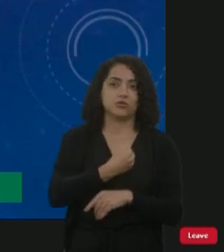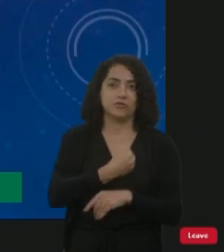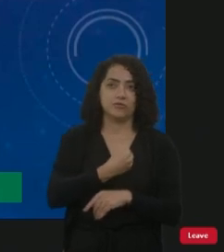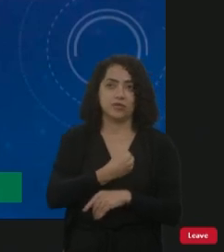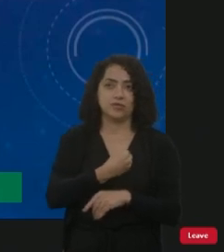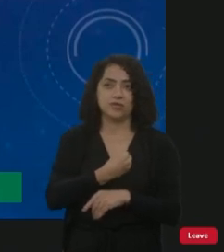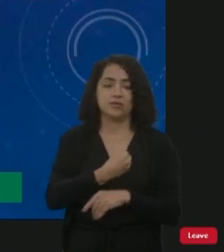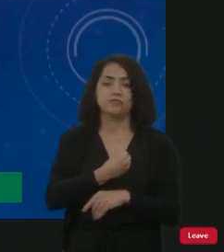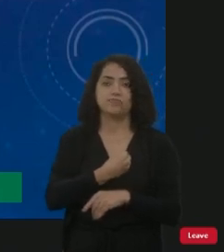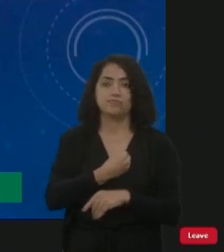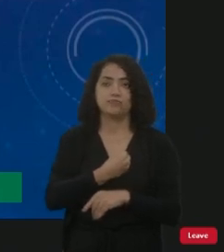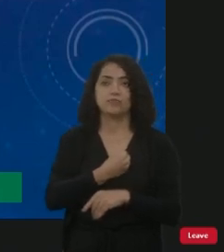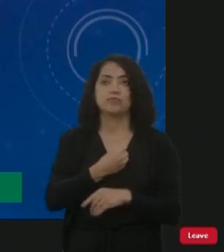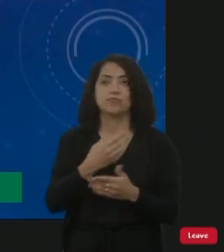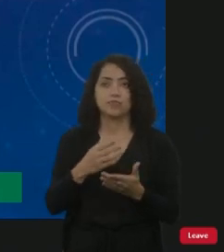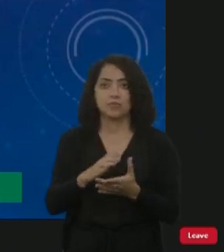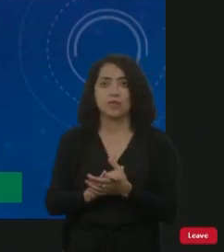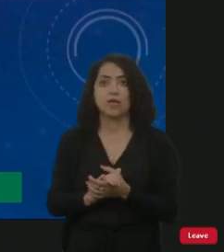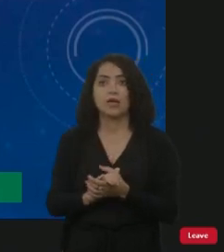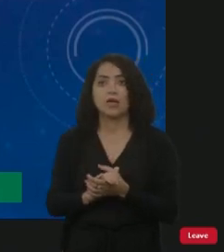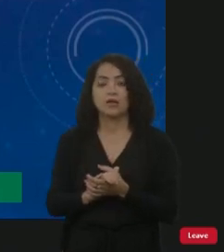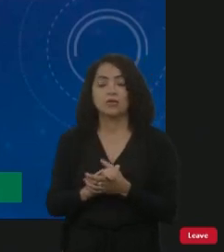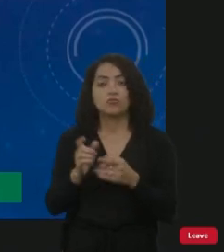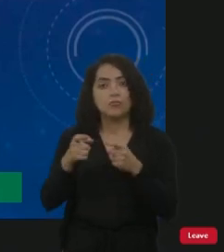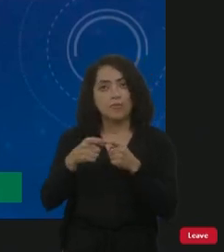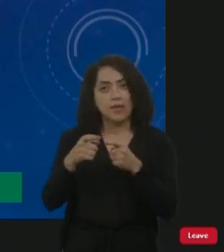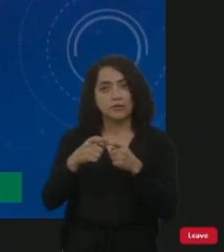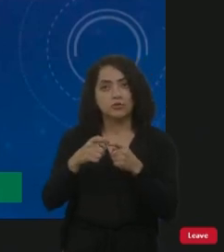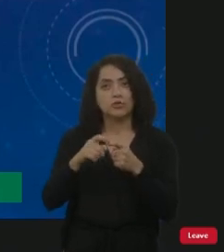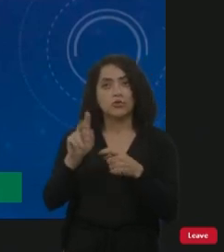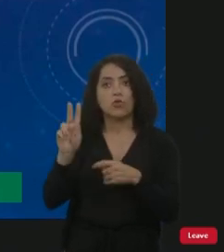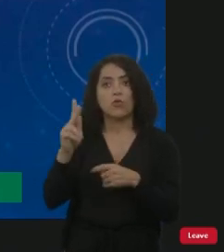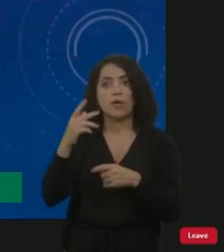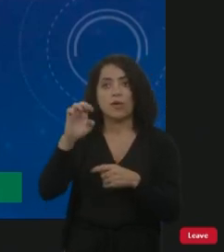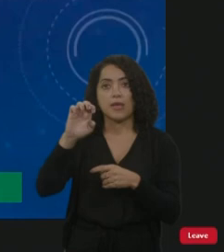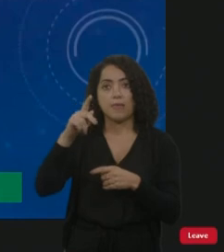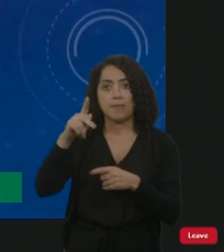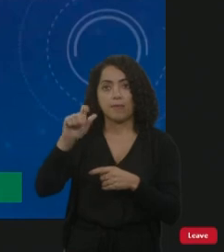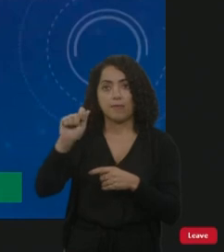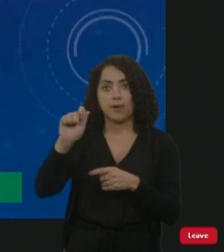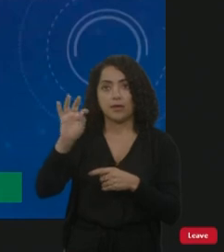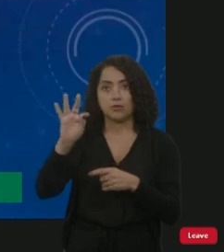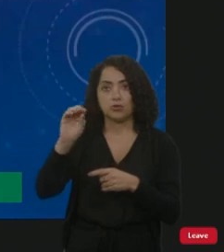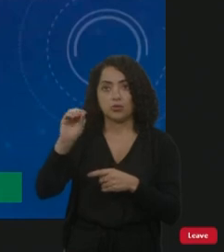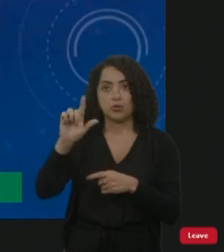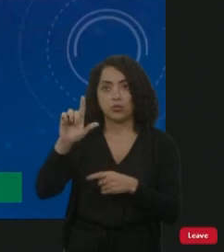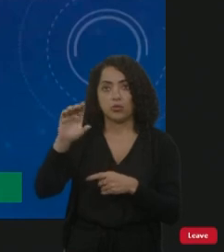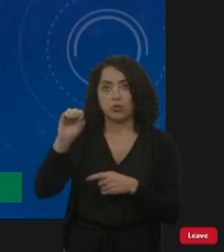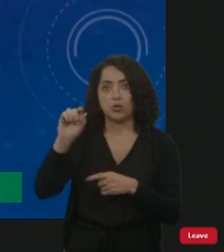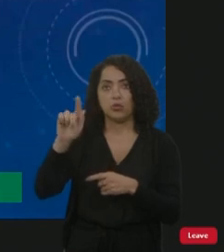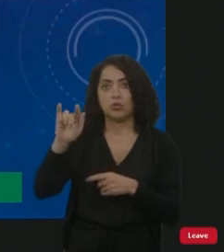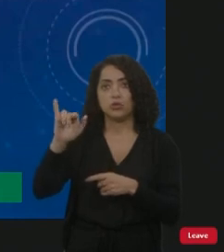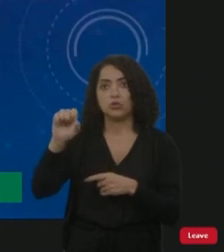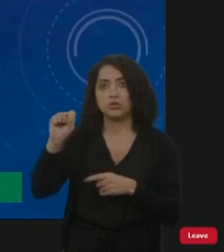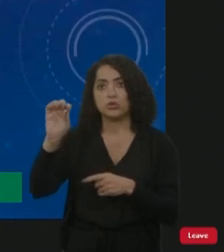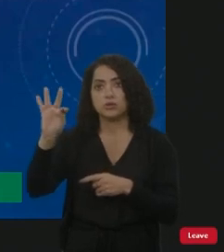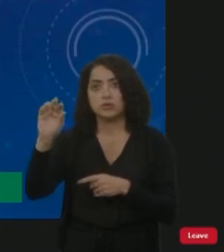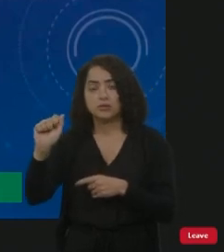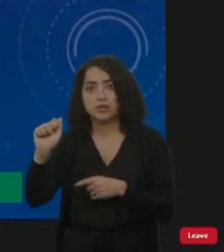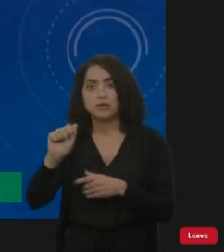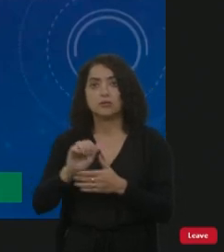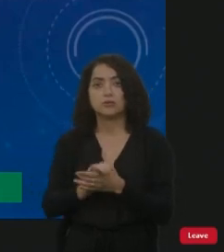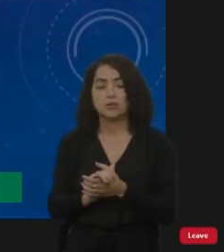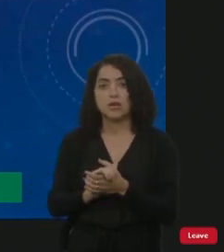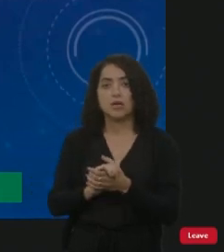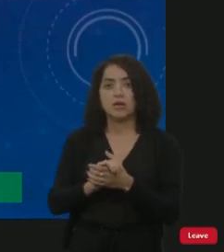encaminhado da hepatologia, do hepatologista, por uma questão que ele tinha uma icterícia e alteração de